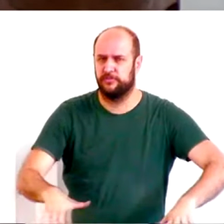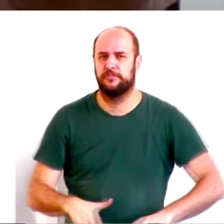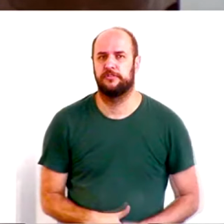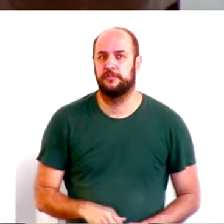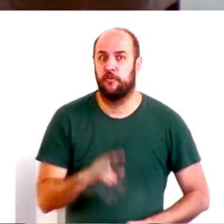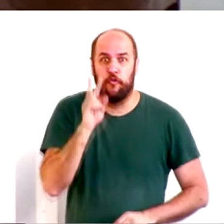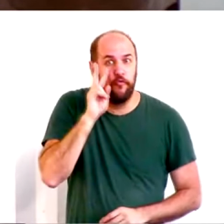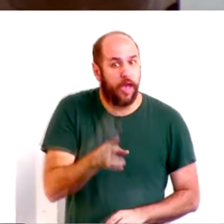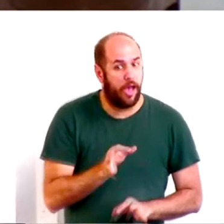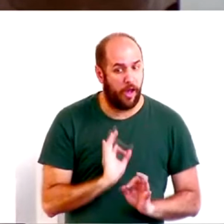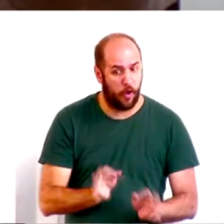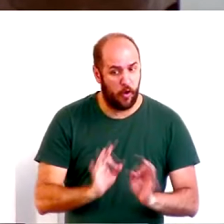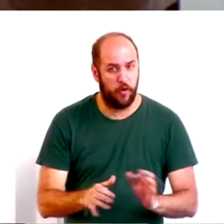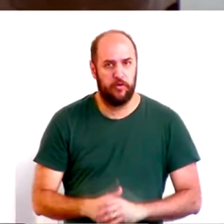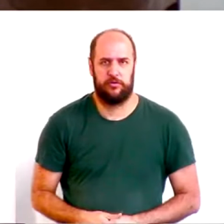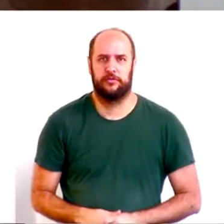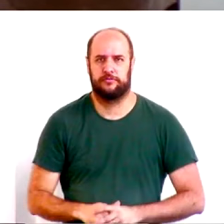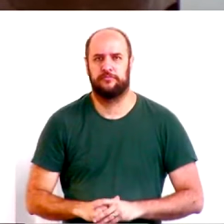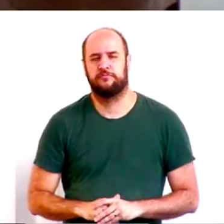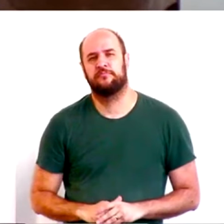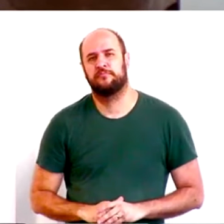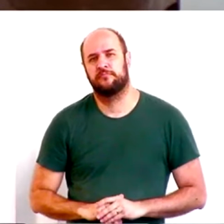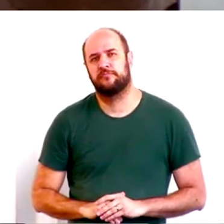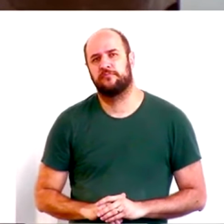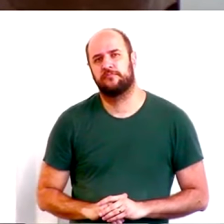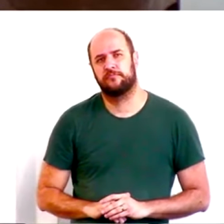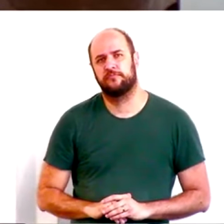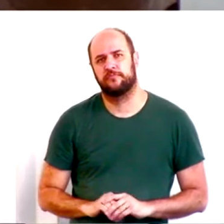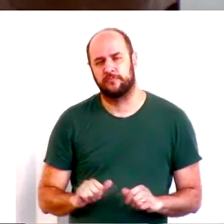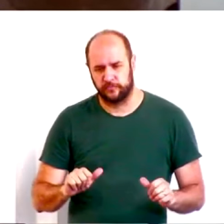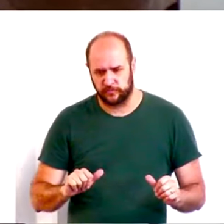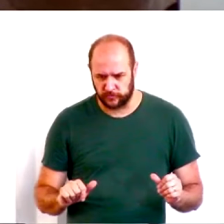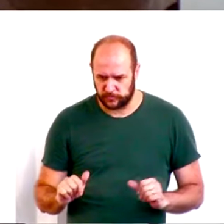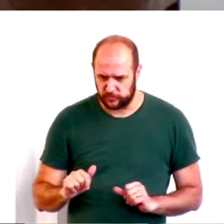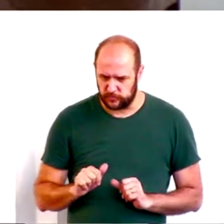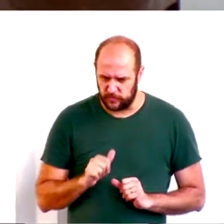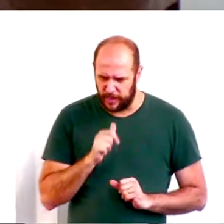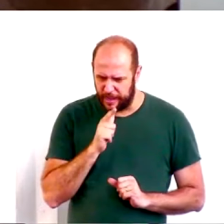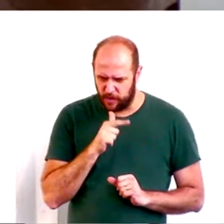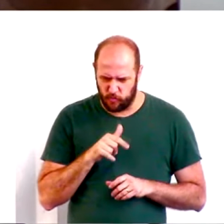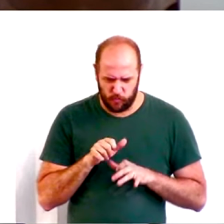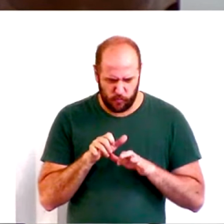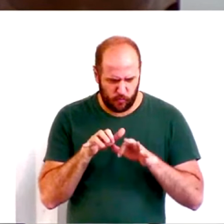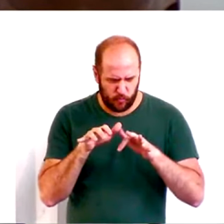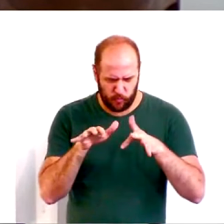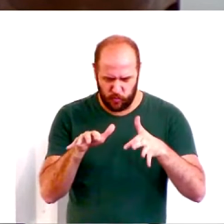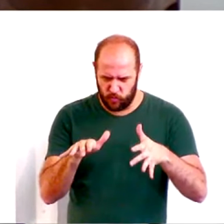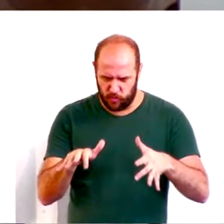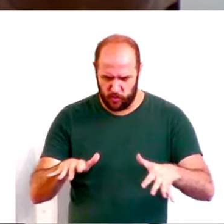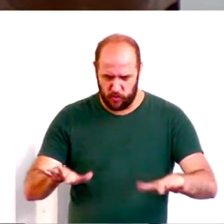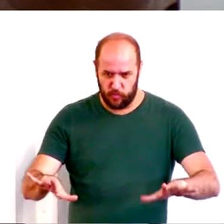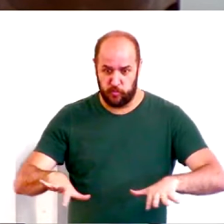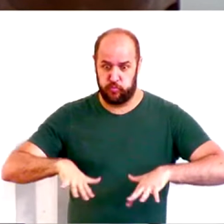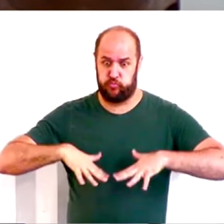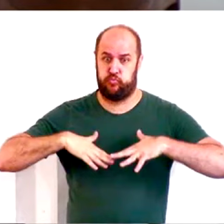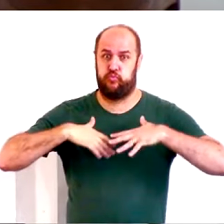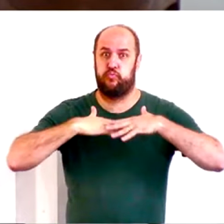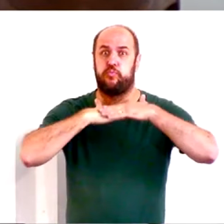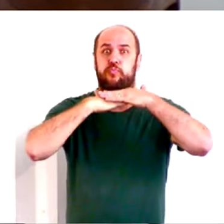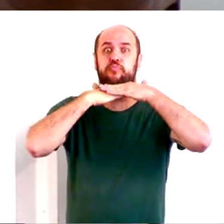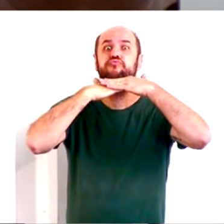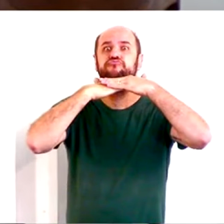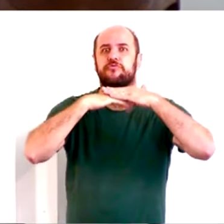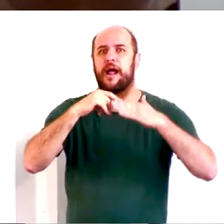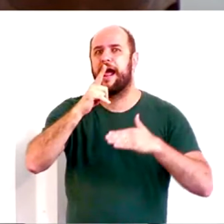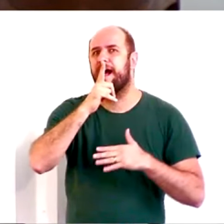cadastro filho penetrarão em Judá e inundando e passando por ele chegando até o pescoço as alas